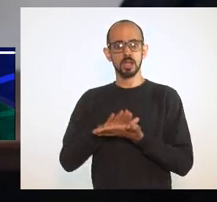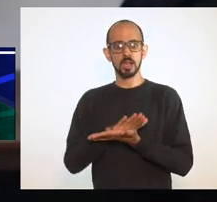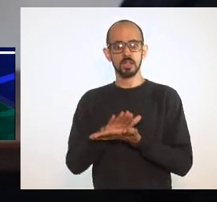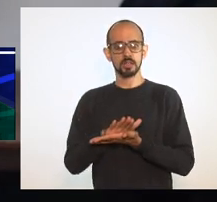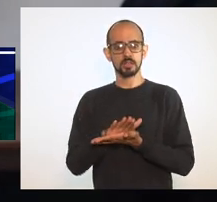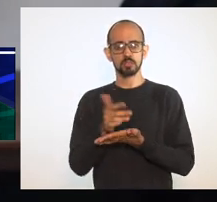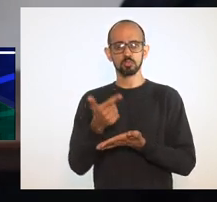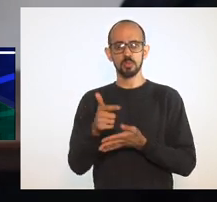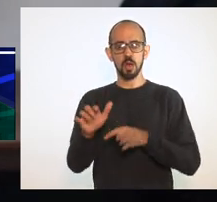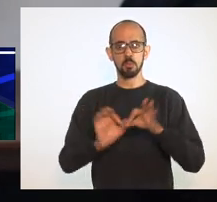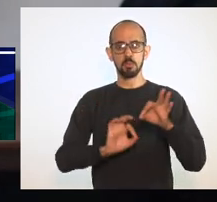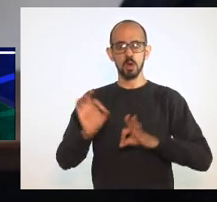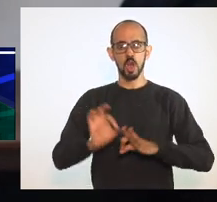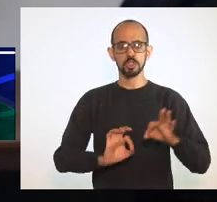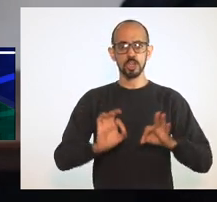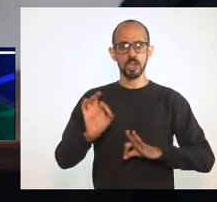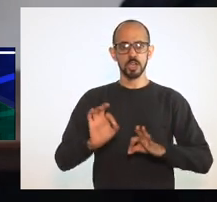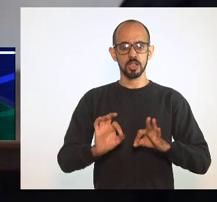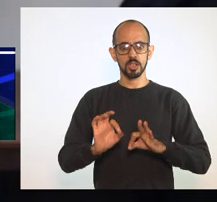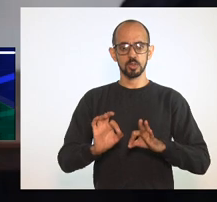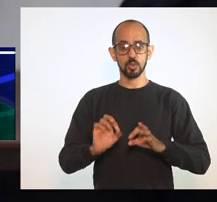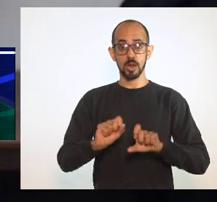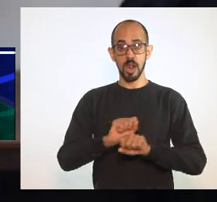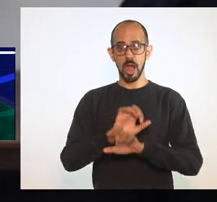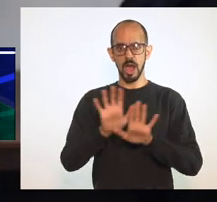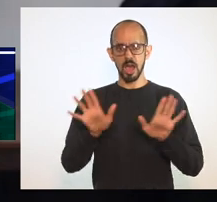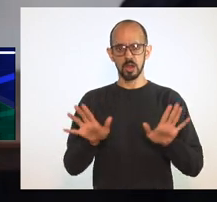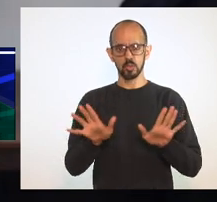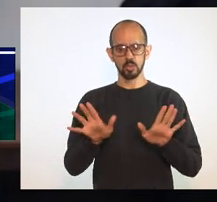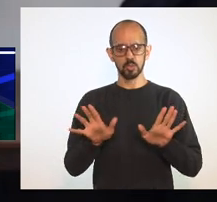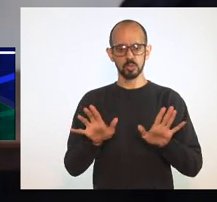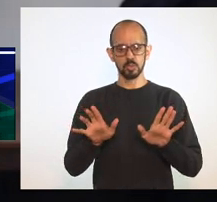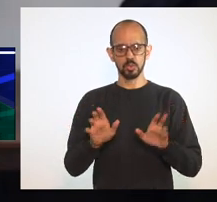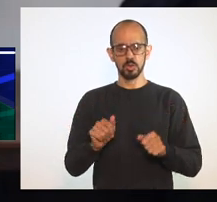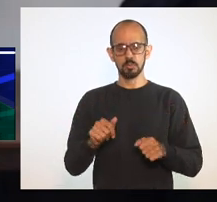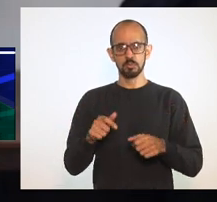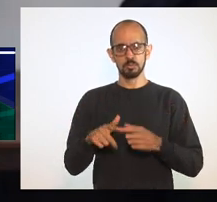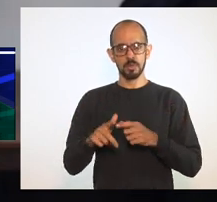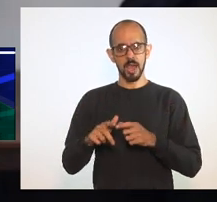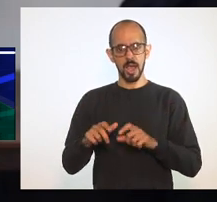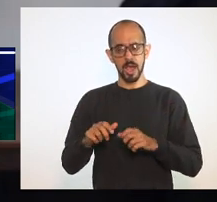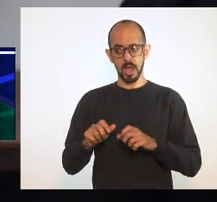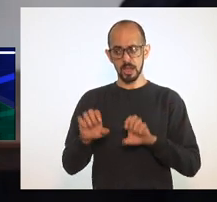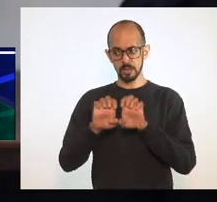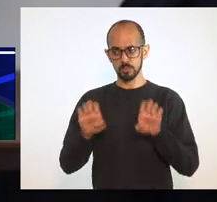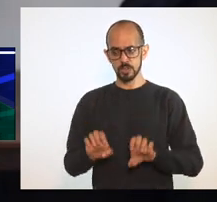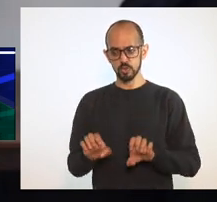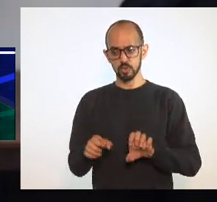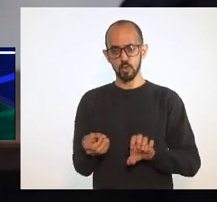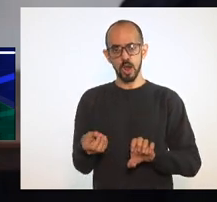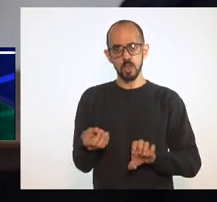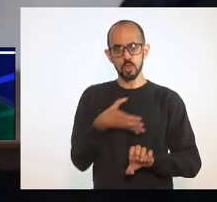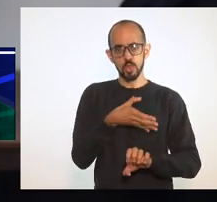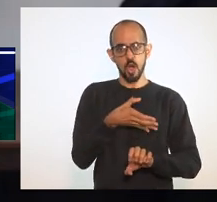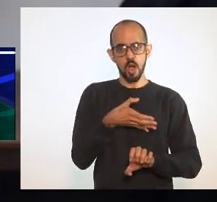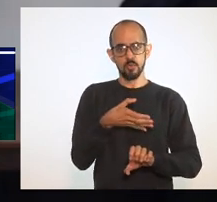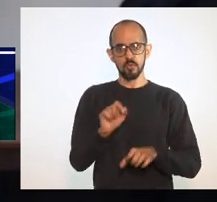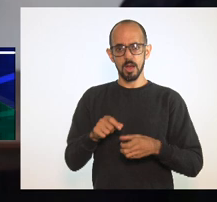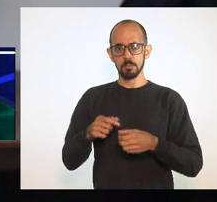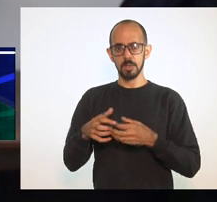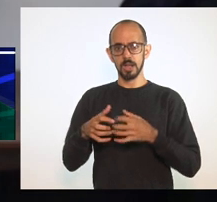um projeto bem definido de reestruturação daquele complexo